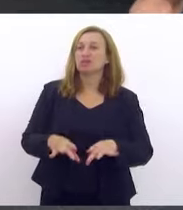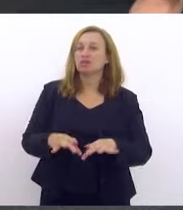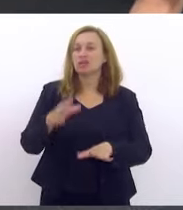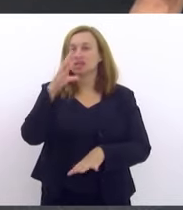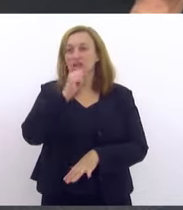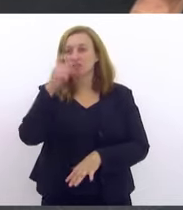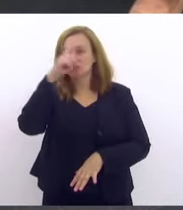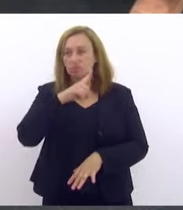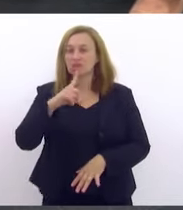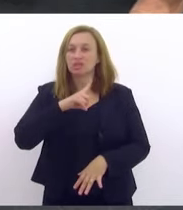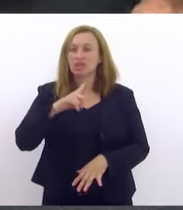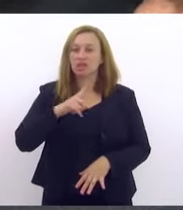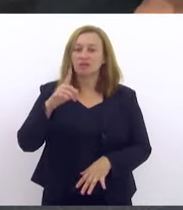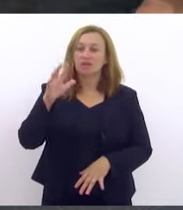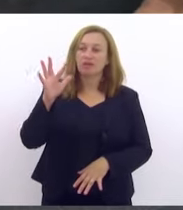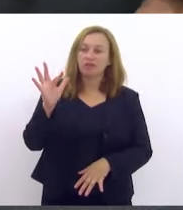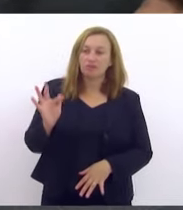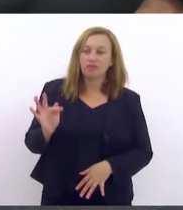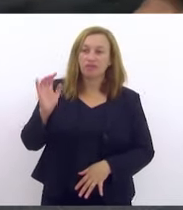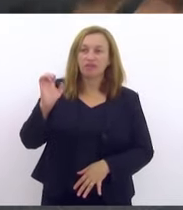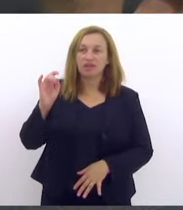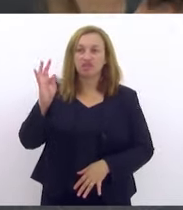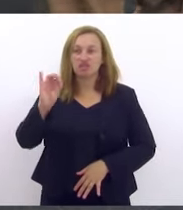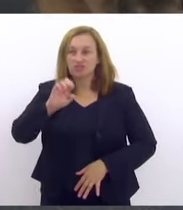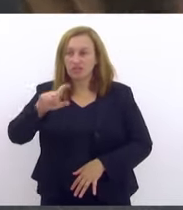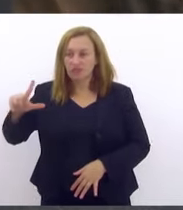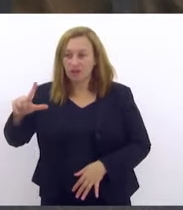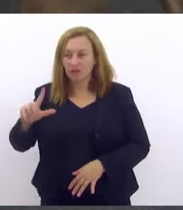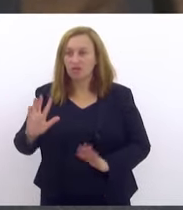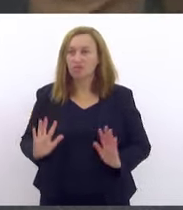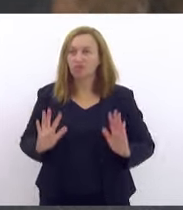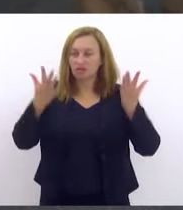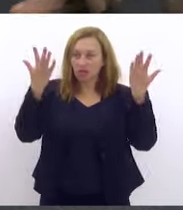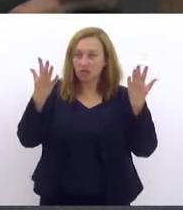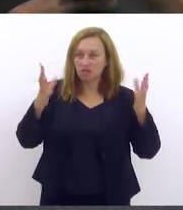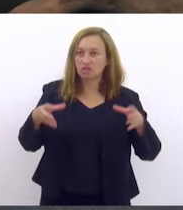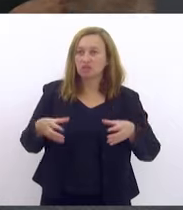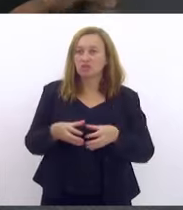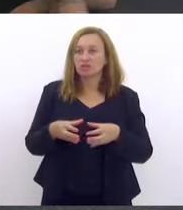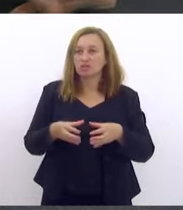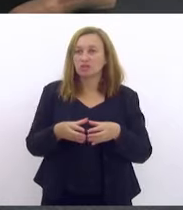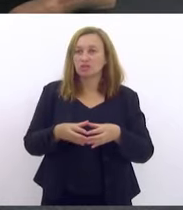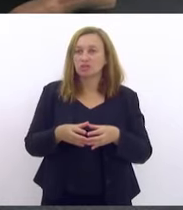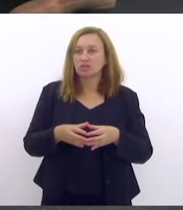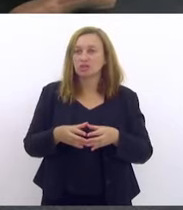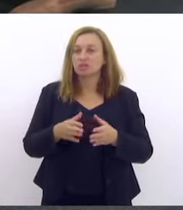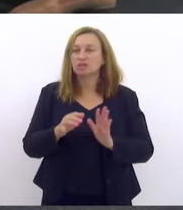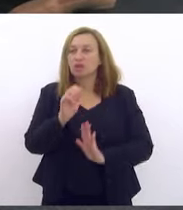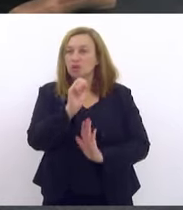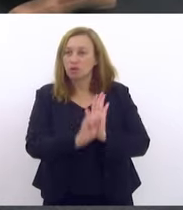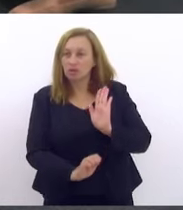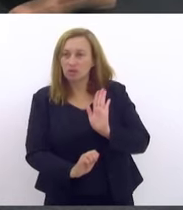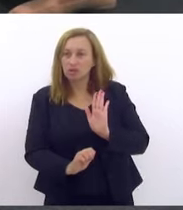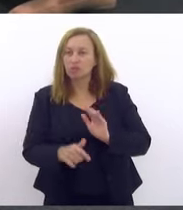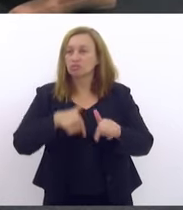aconteceu o festival Todo Mundo Tem Direitos, festival da comissão que inclusive lança seu relatório de trabalho. Lá homenageamos